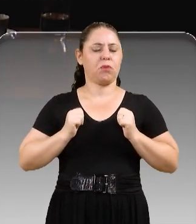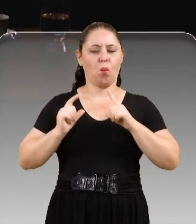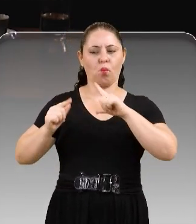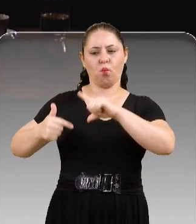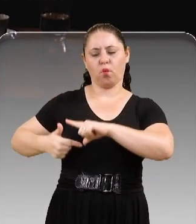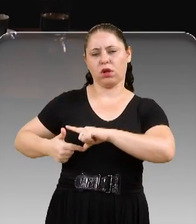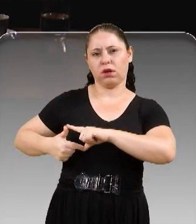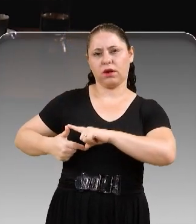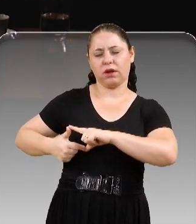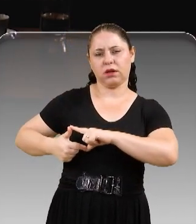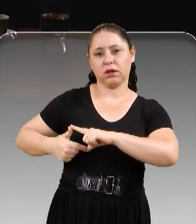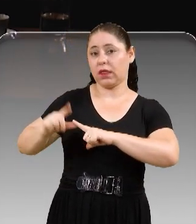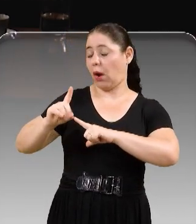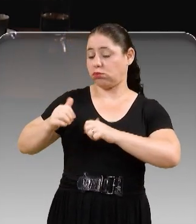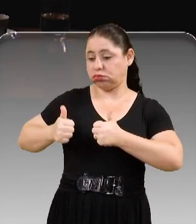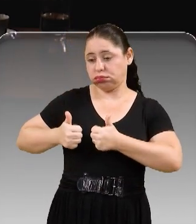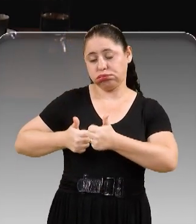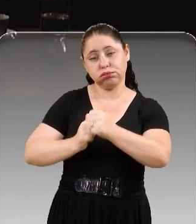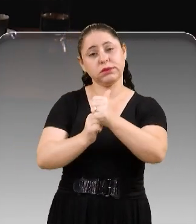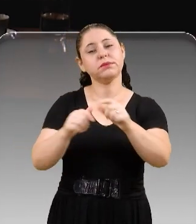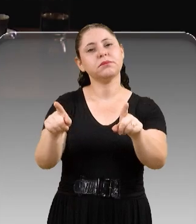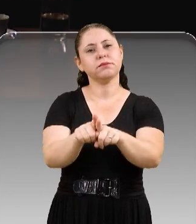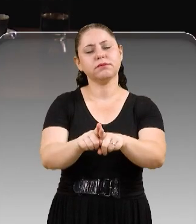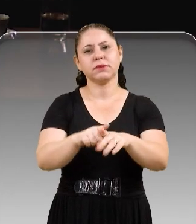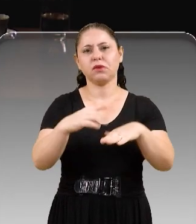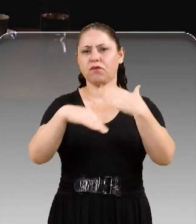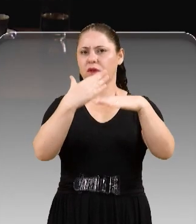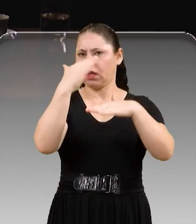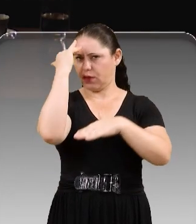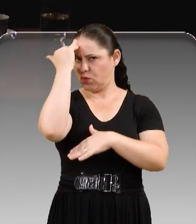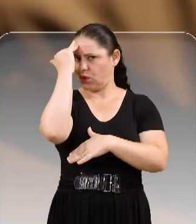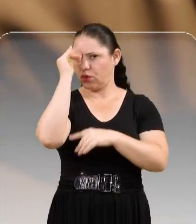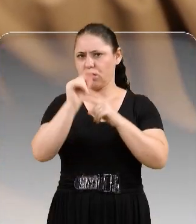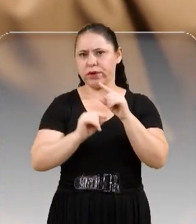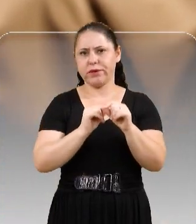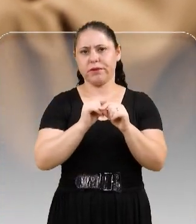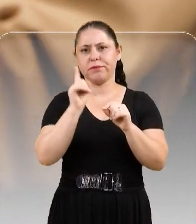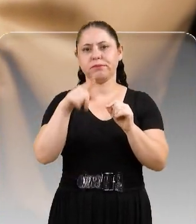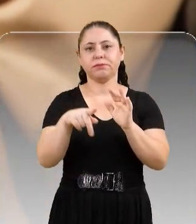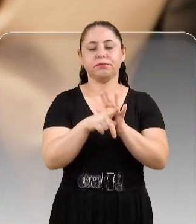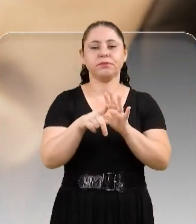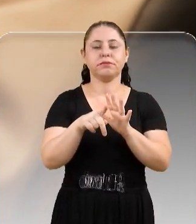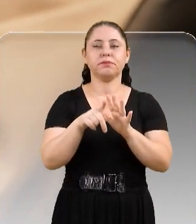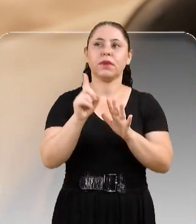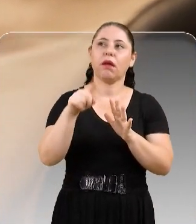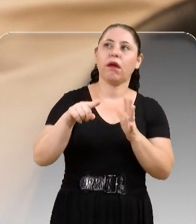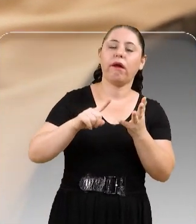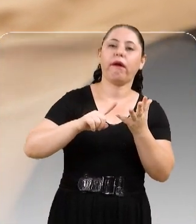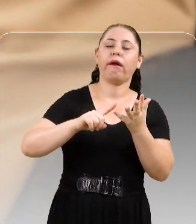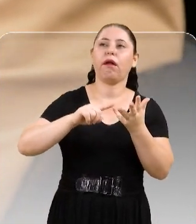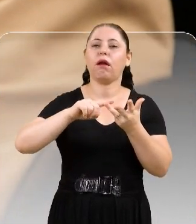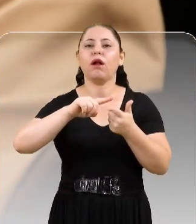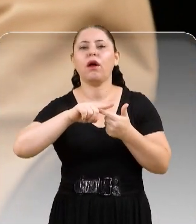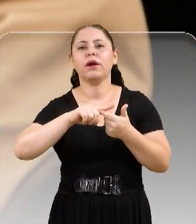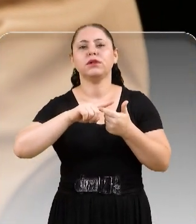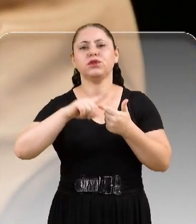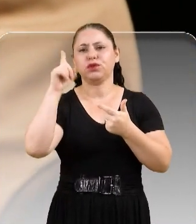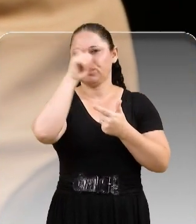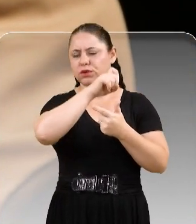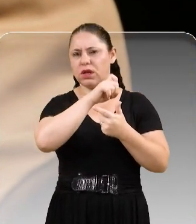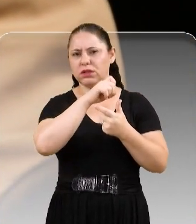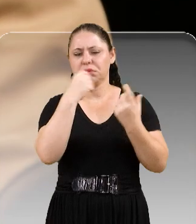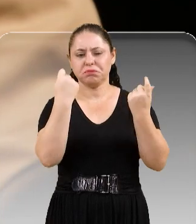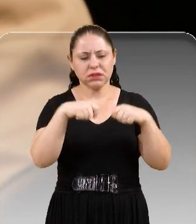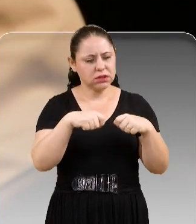tem que acompanhar essa evolução, entender as deficiências vivenciadas pela população